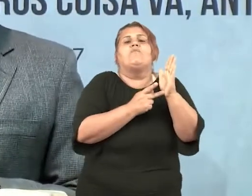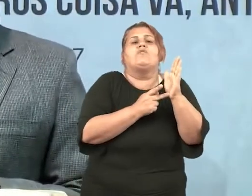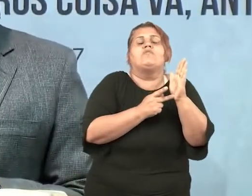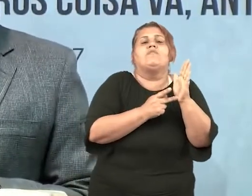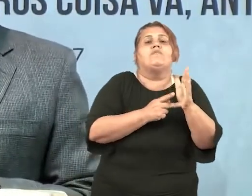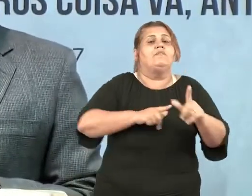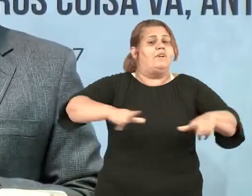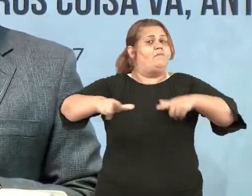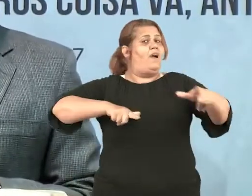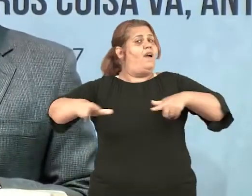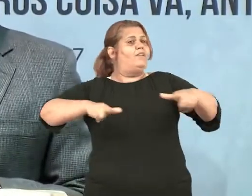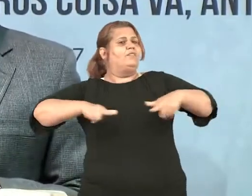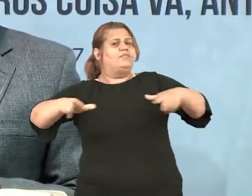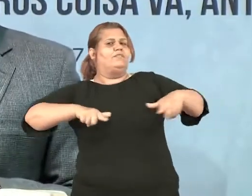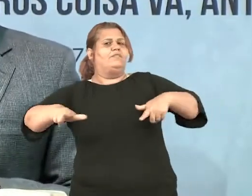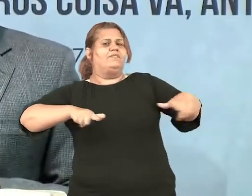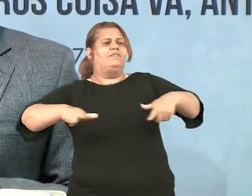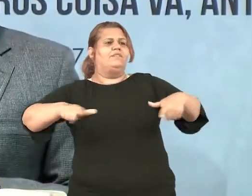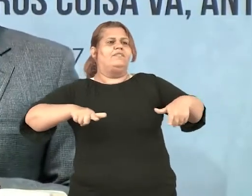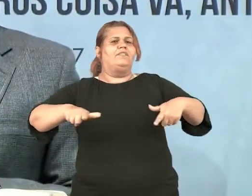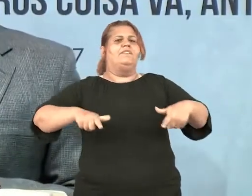Planejamos trabalhos,